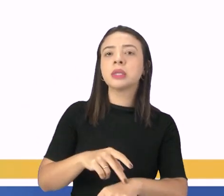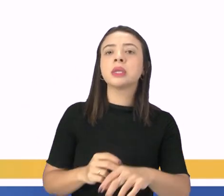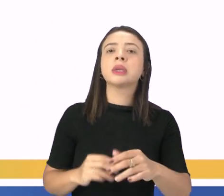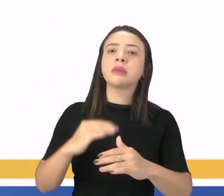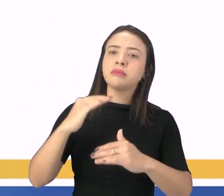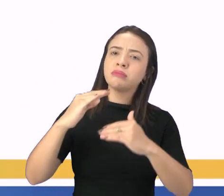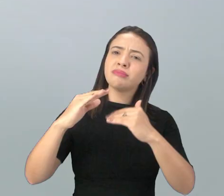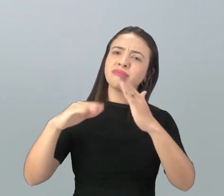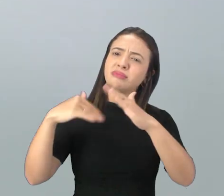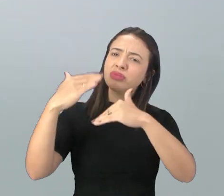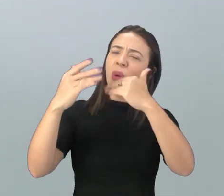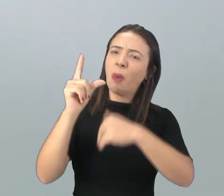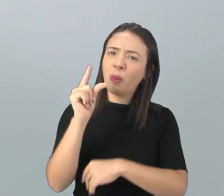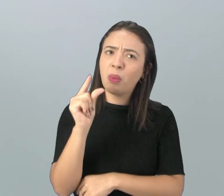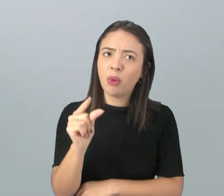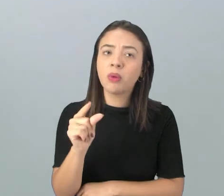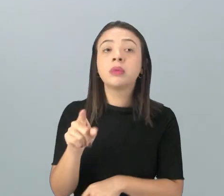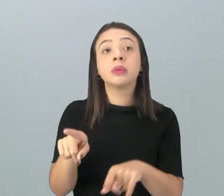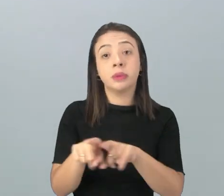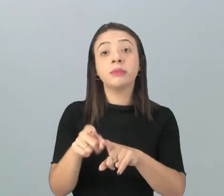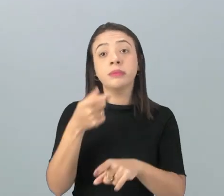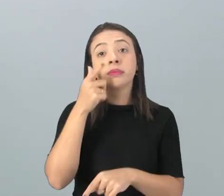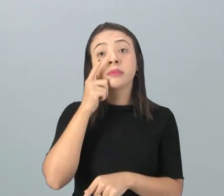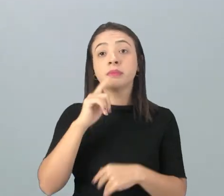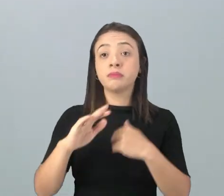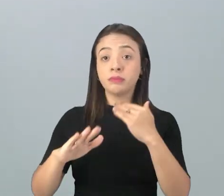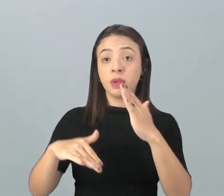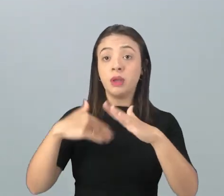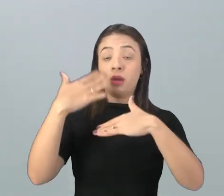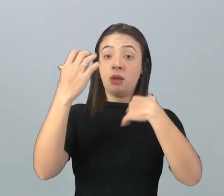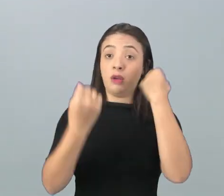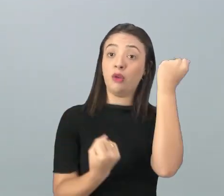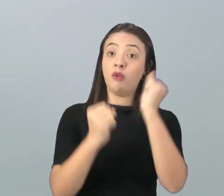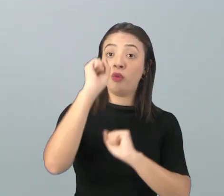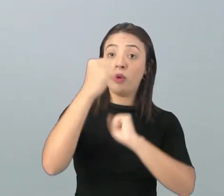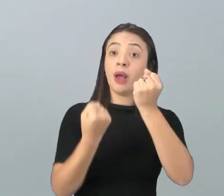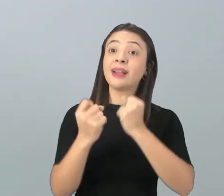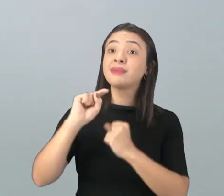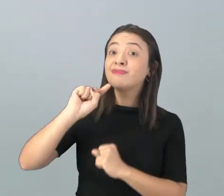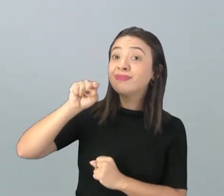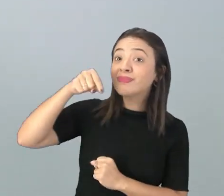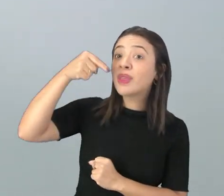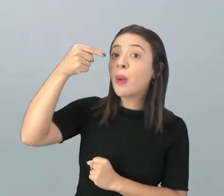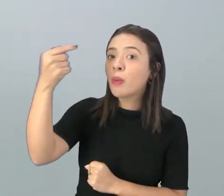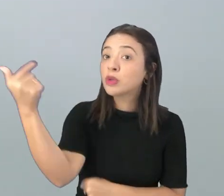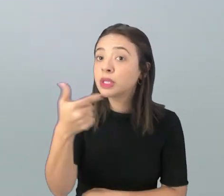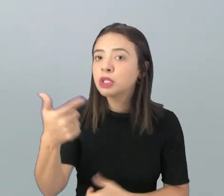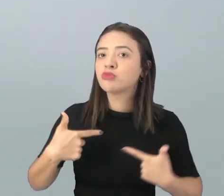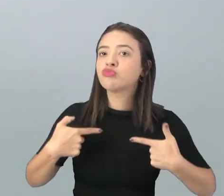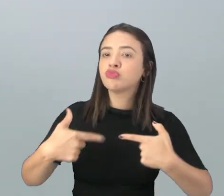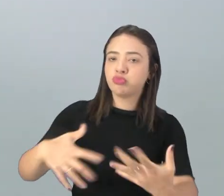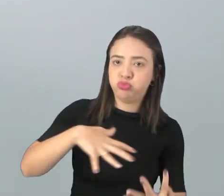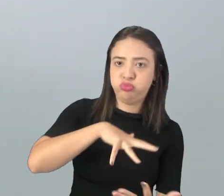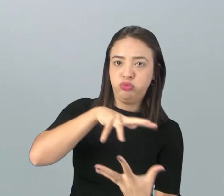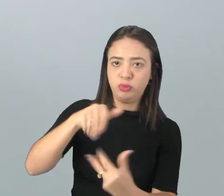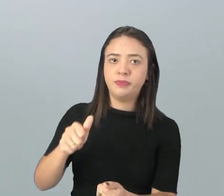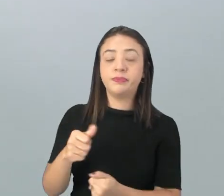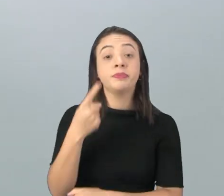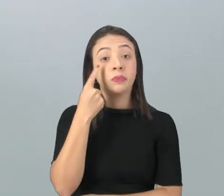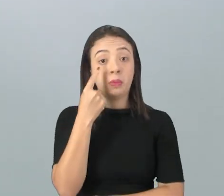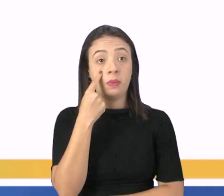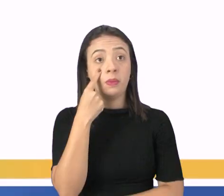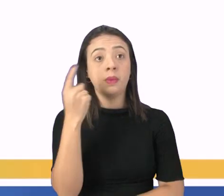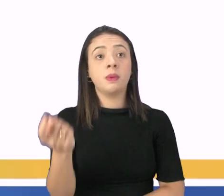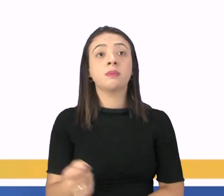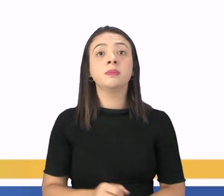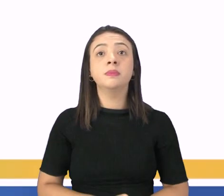desenvolvidos, tiveram sua industrialização consolidada após a Segunda Guerra Mundial. Então veja nesse mapa